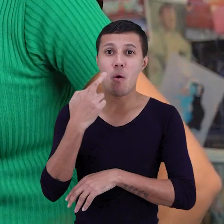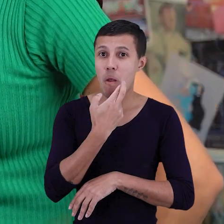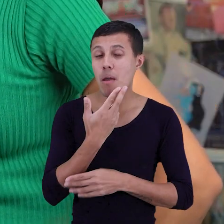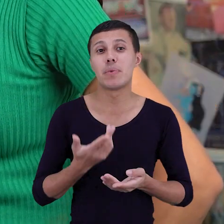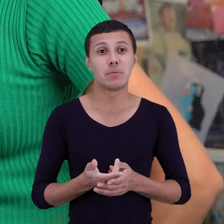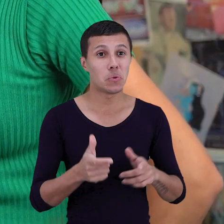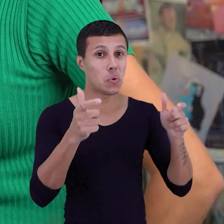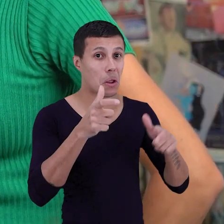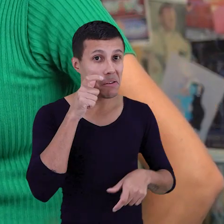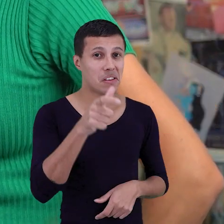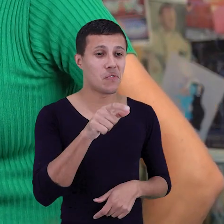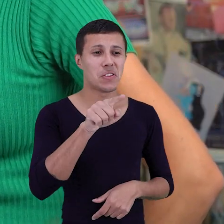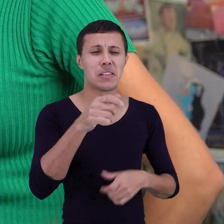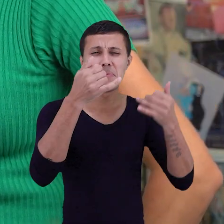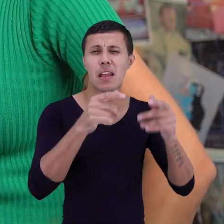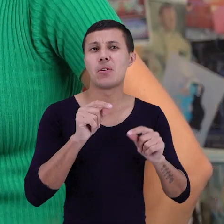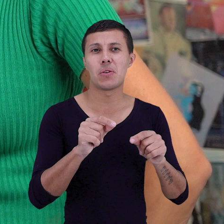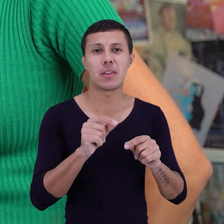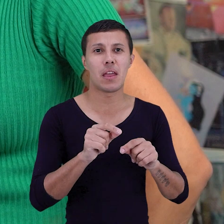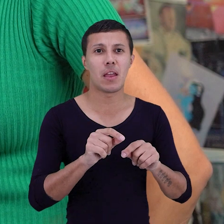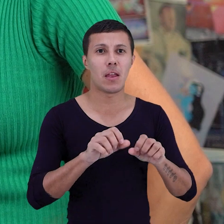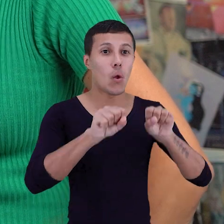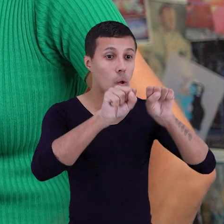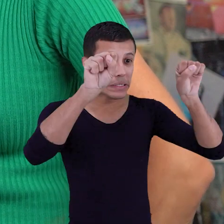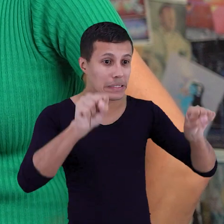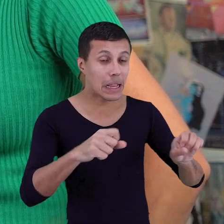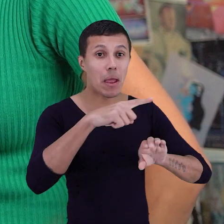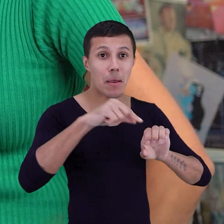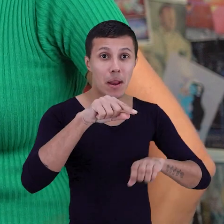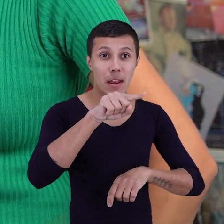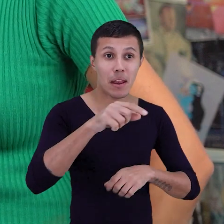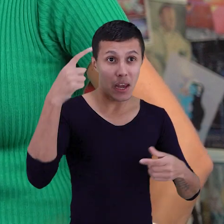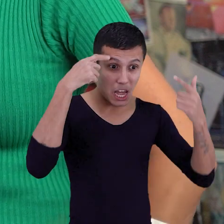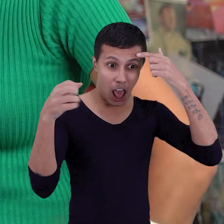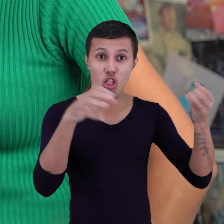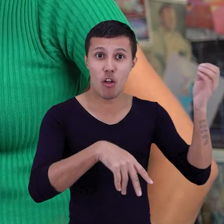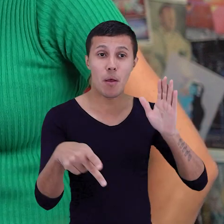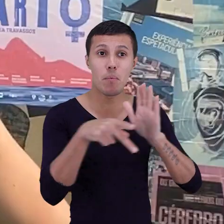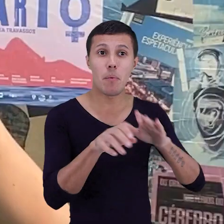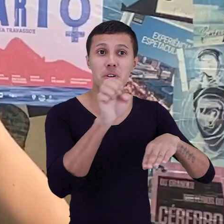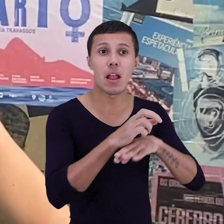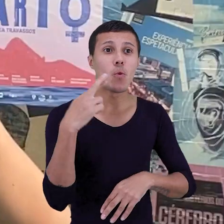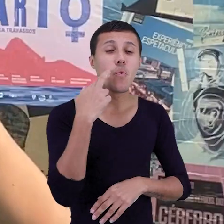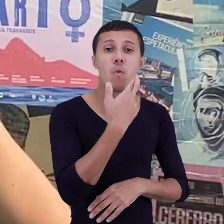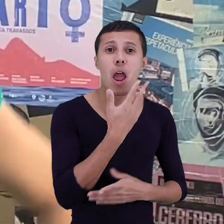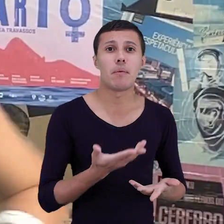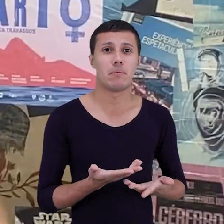num lugar que eu queria chegar, que é sobre o ecossistema de empreendedorismo e inovação aí de Roraima.